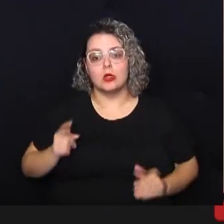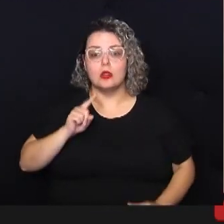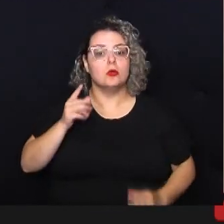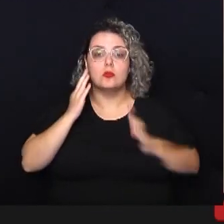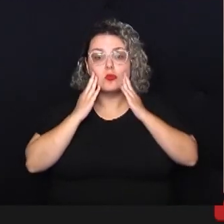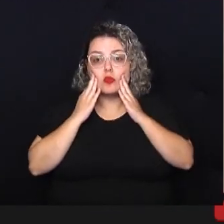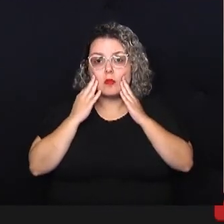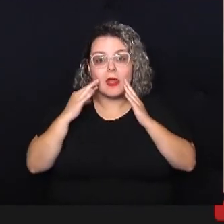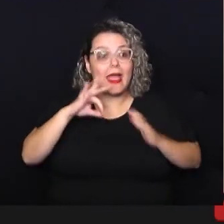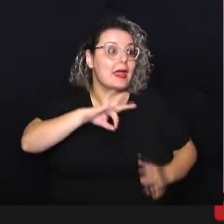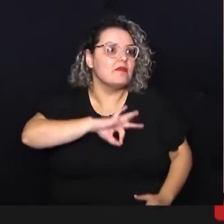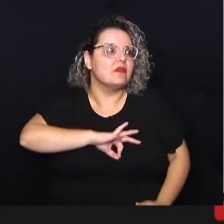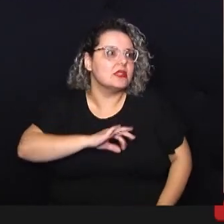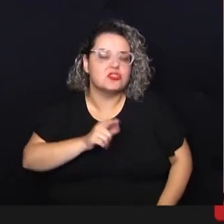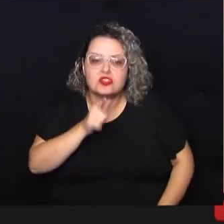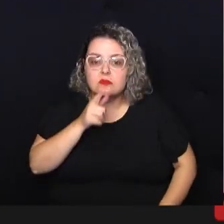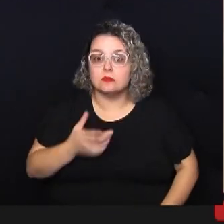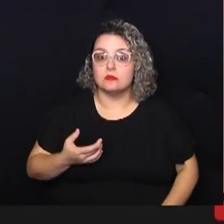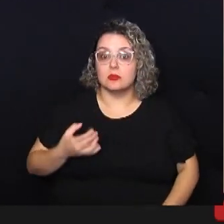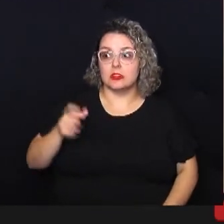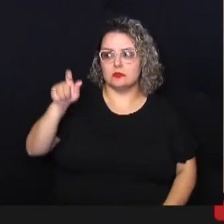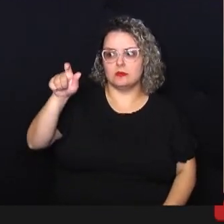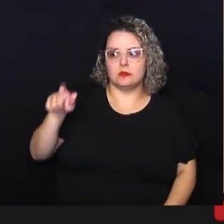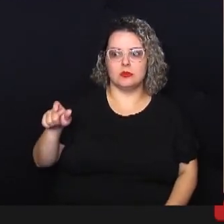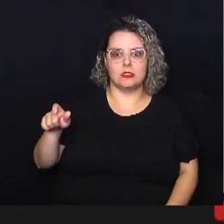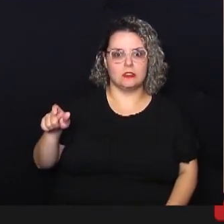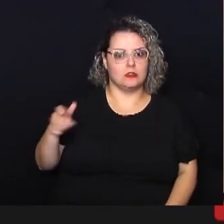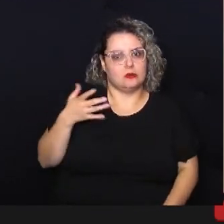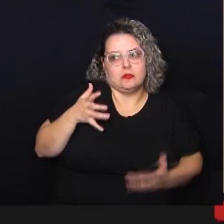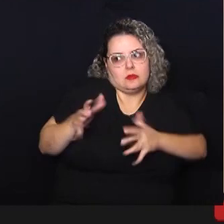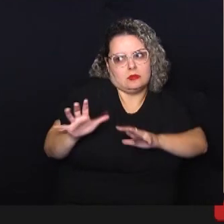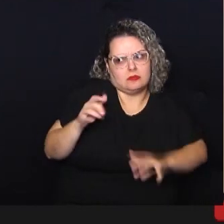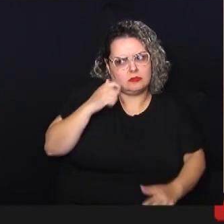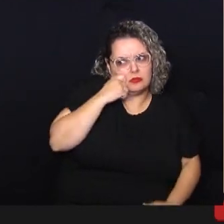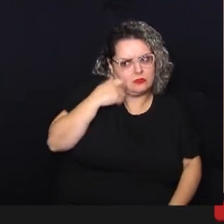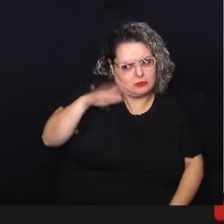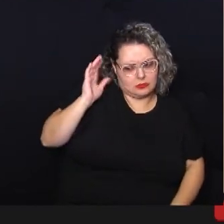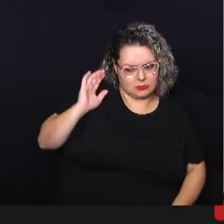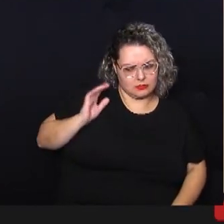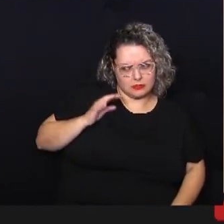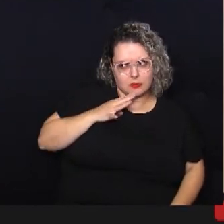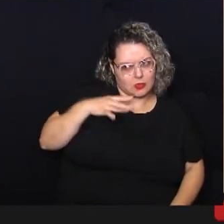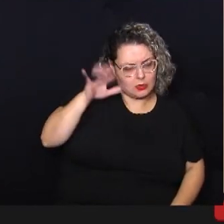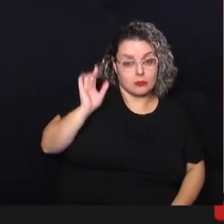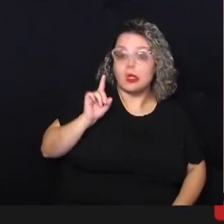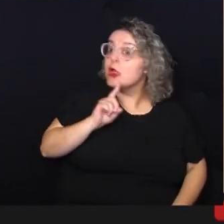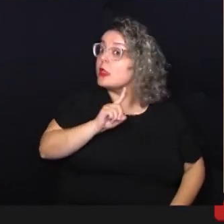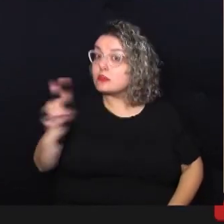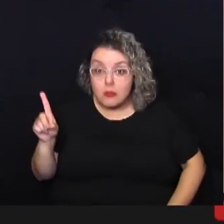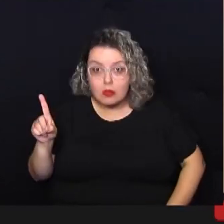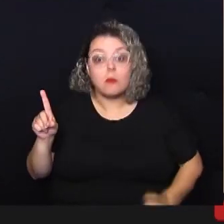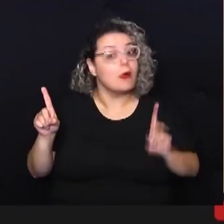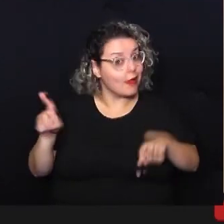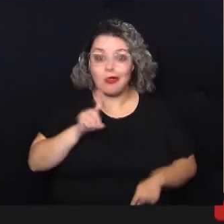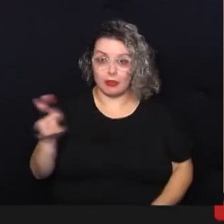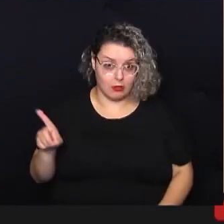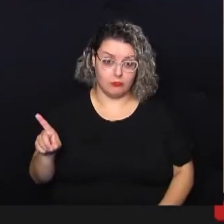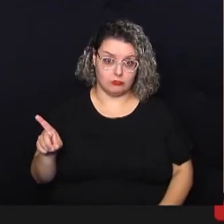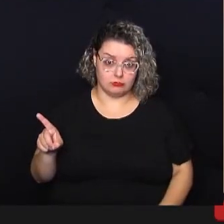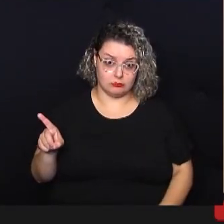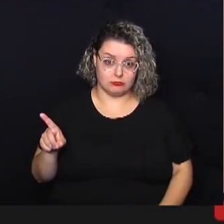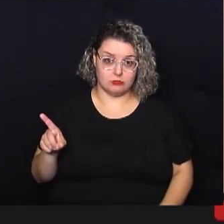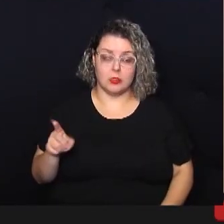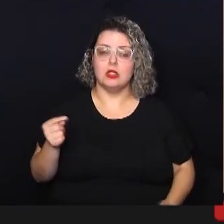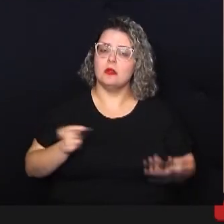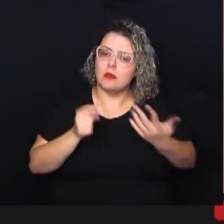íntima. Mas se for uma pessoa X, você não quer que ela pegue na sua bochecha. Então é não, né? Então, são